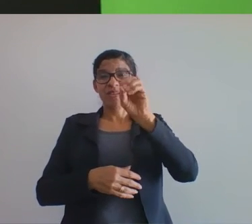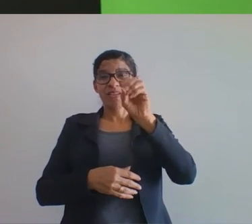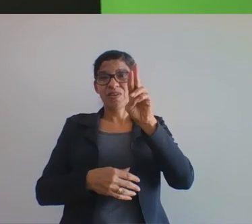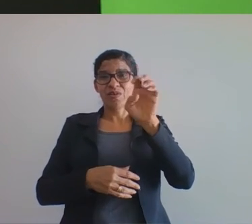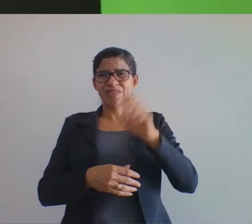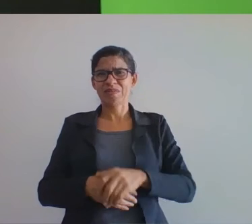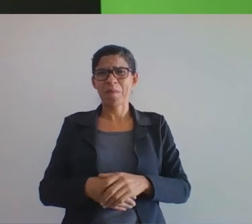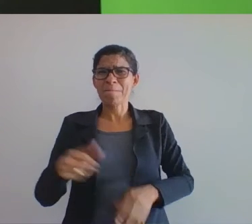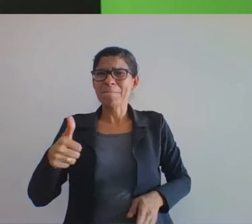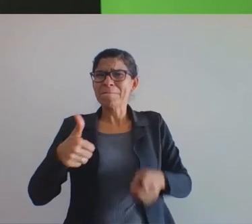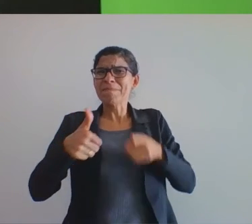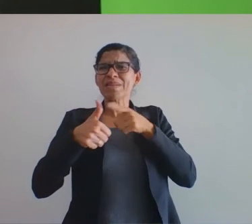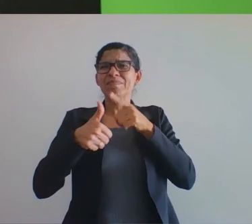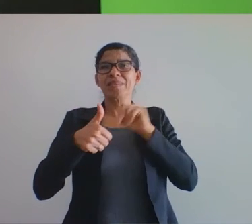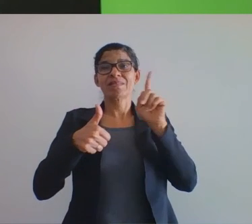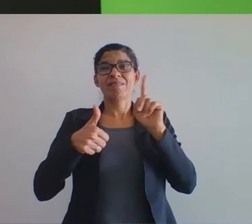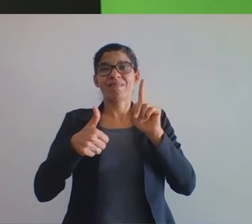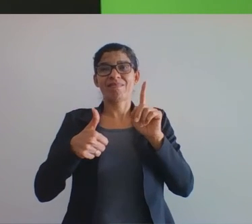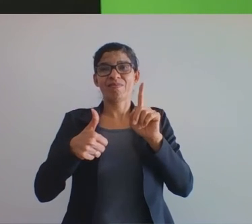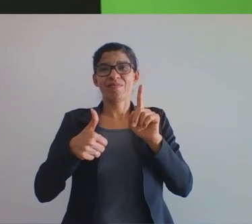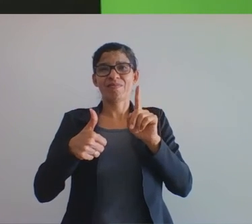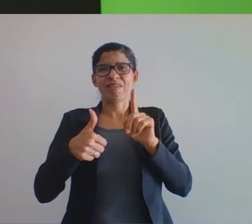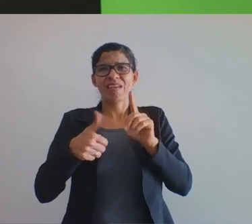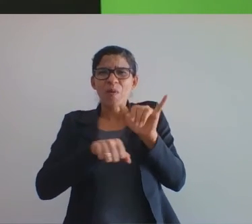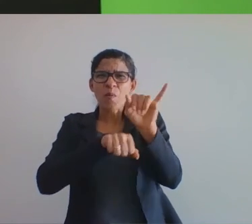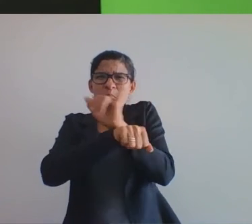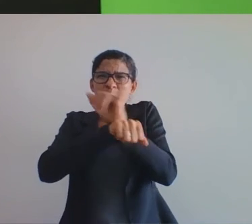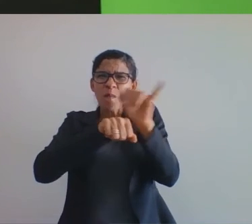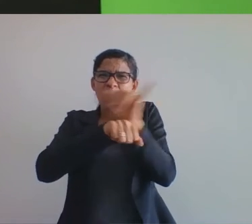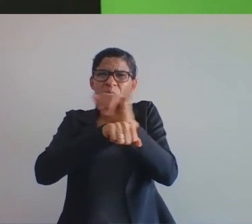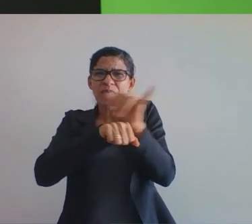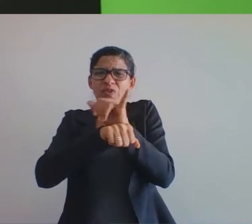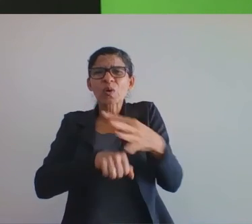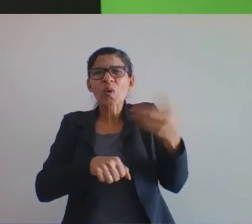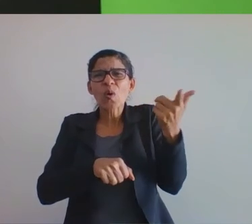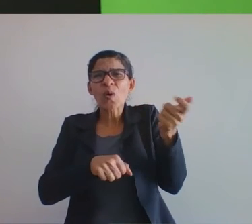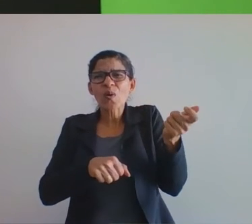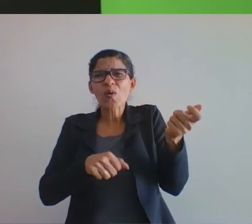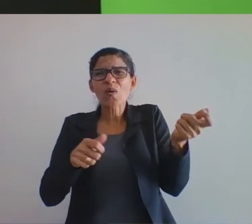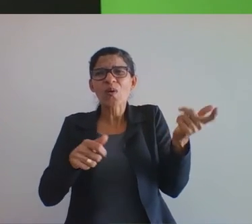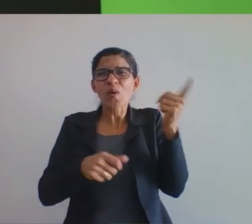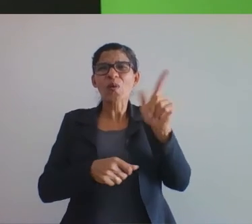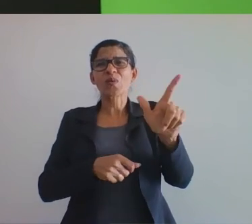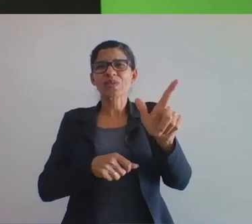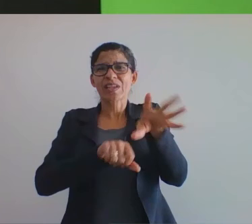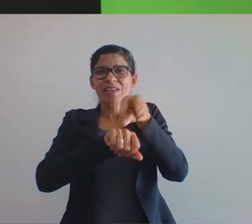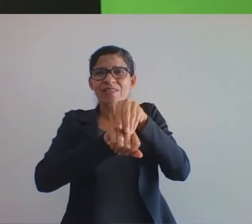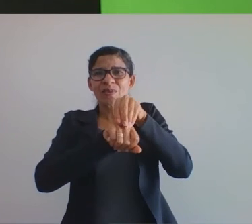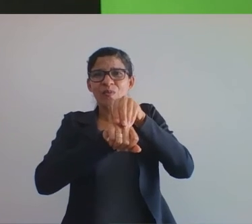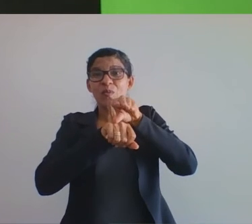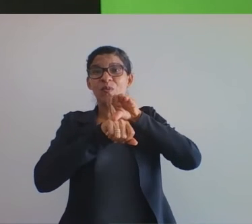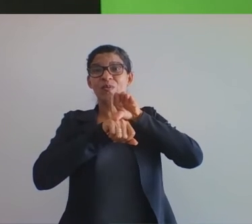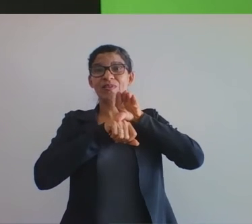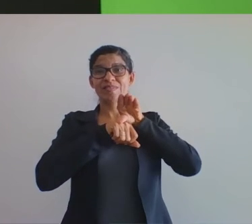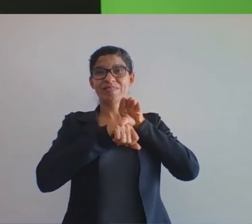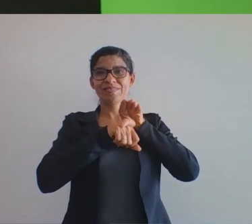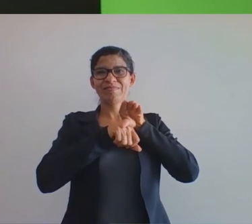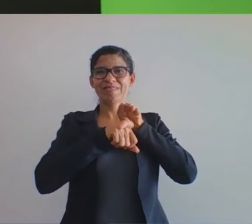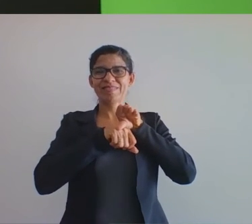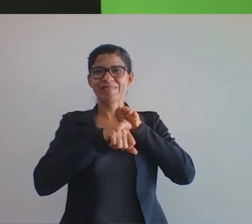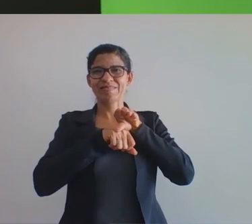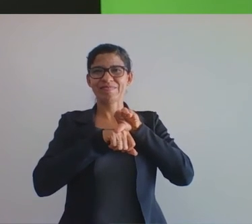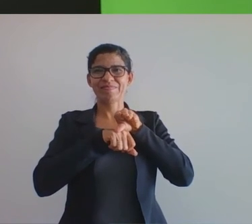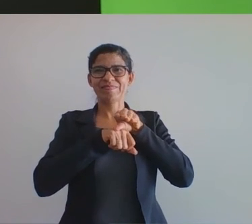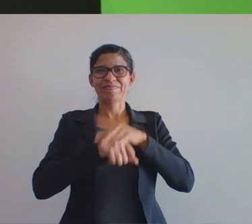vem primeiro, e sim o método de se obter conhecimento sem precisar usar os 5 sentidos.